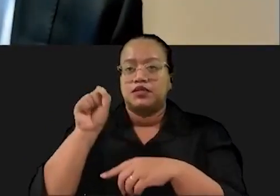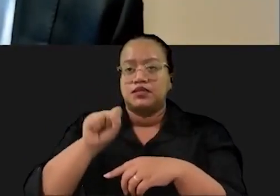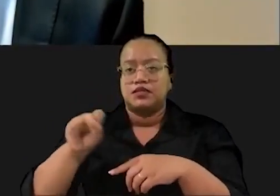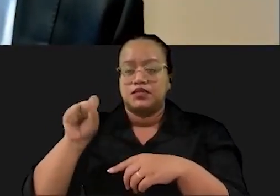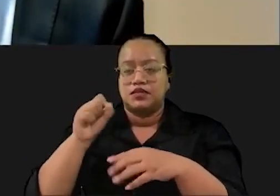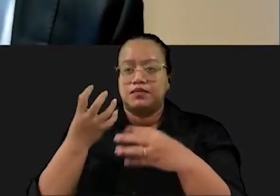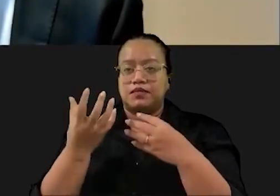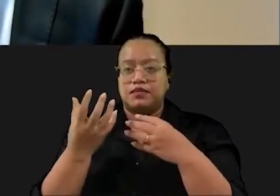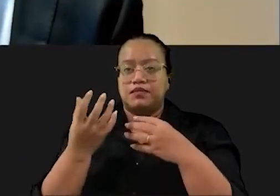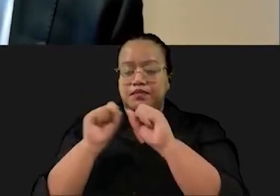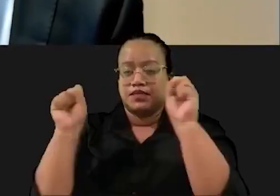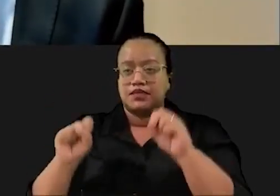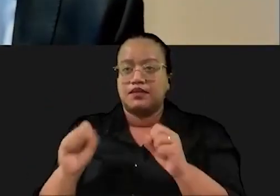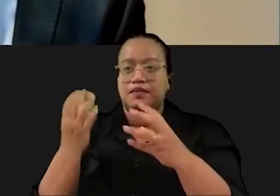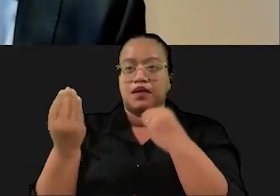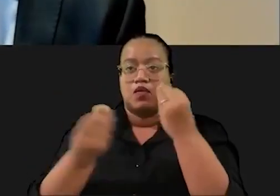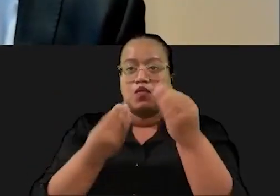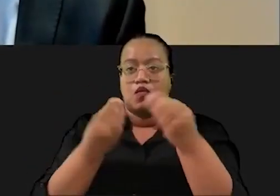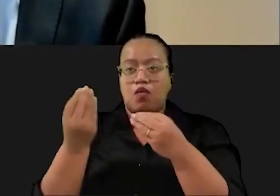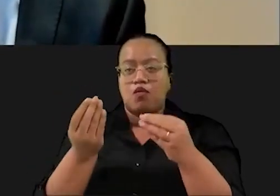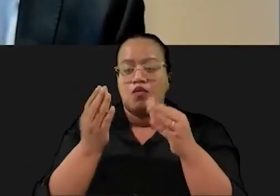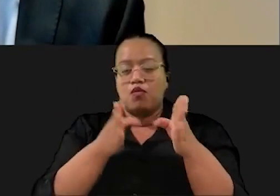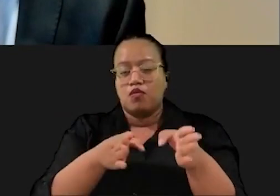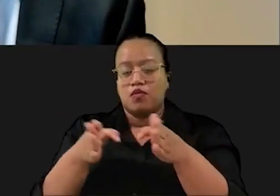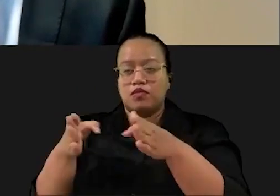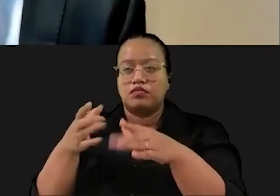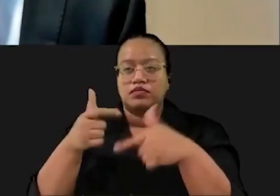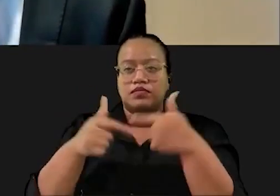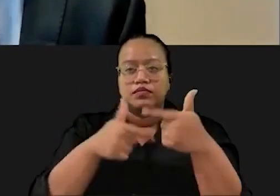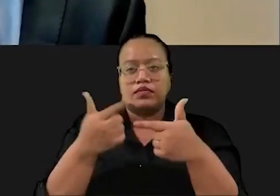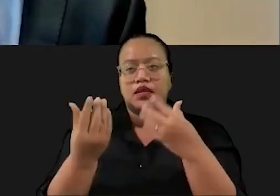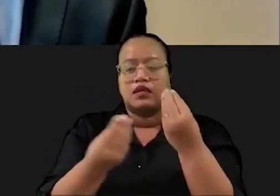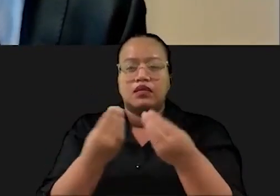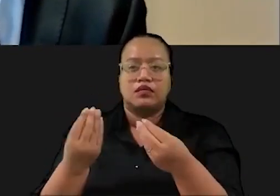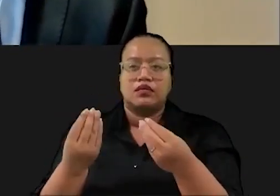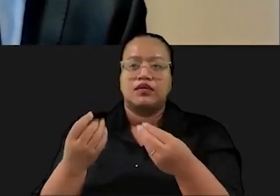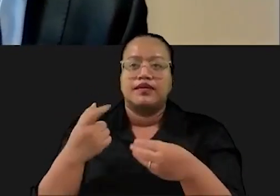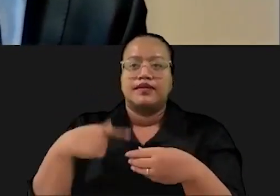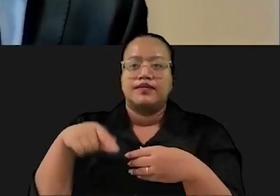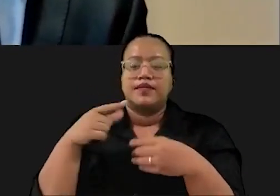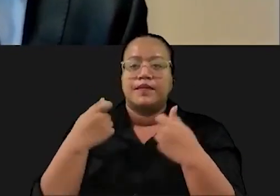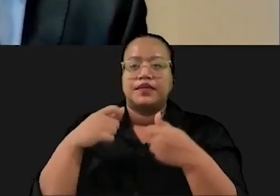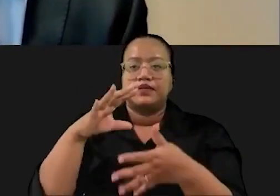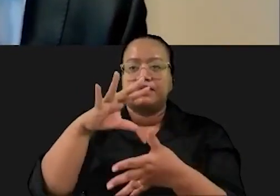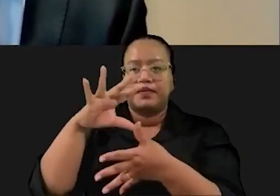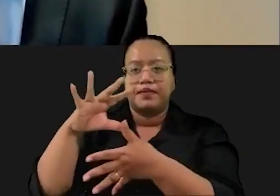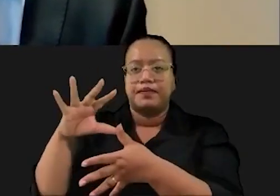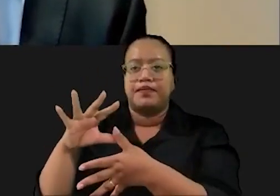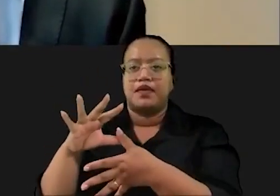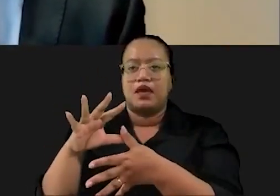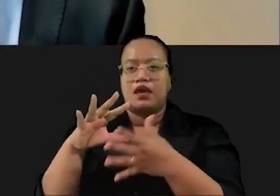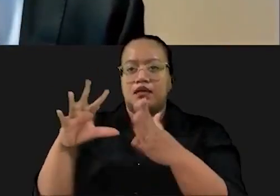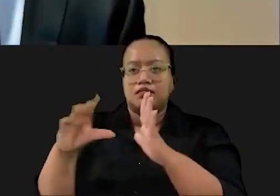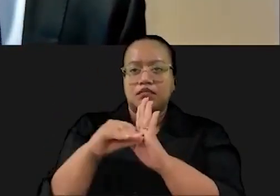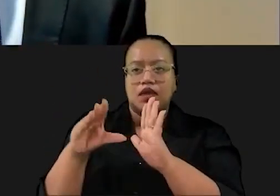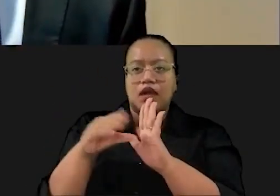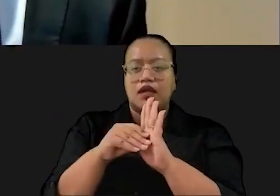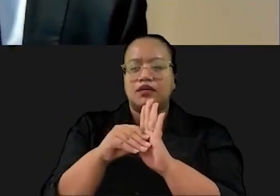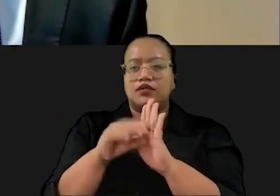precisaria não apenas mapear os processos de trabalho, mas ter uma forma de manter aqueles mapas que nós construímos,